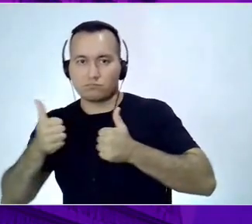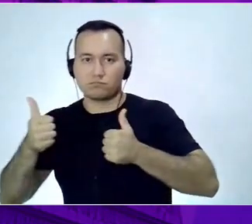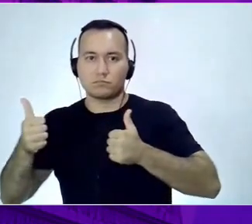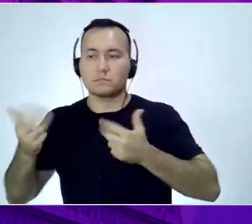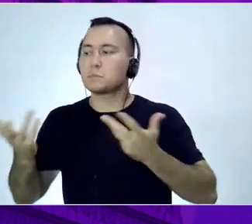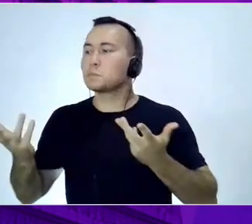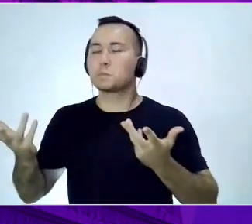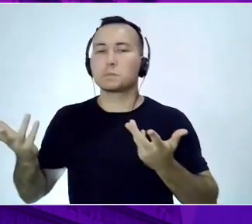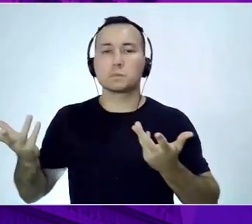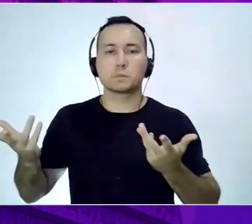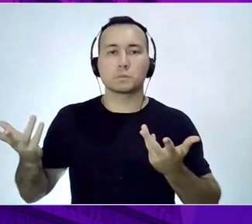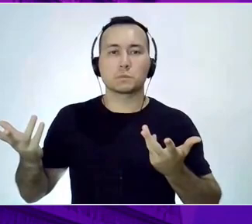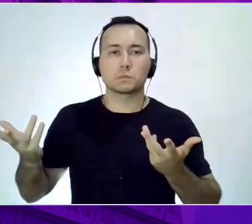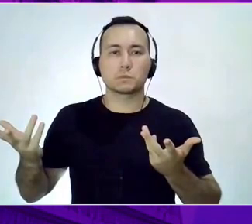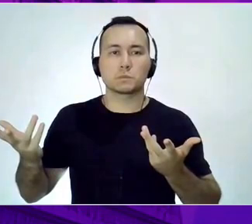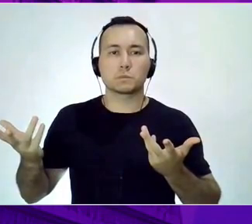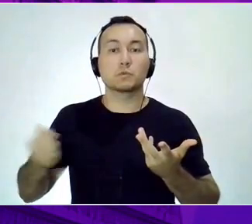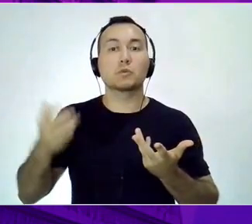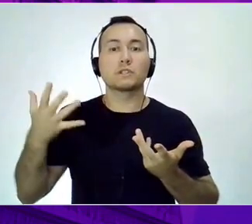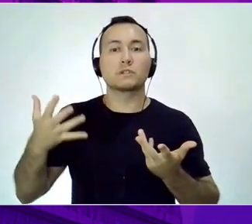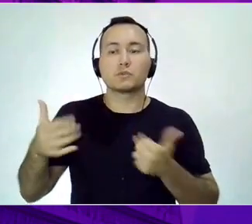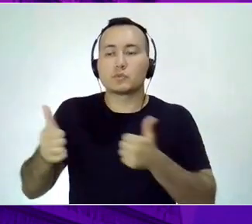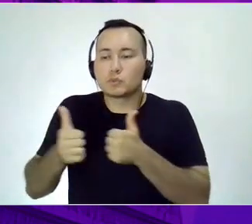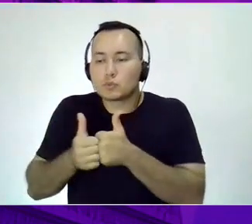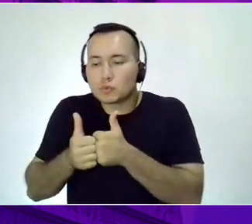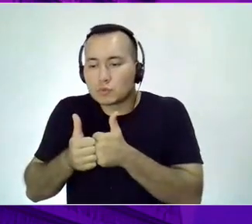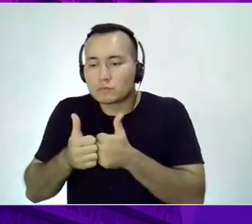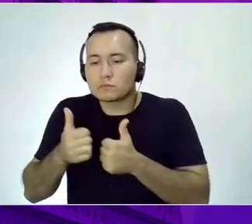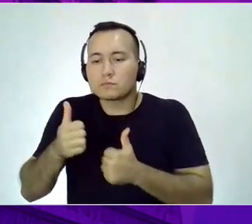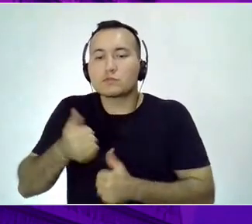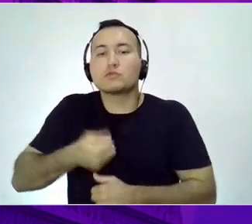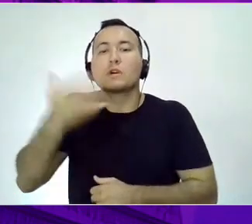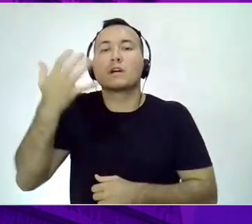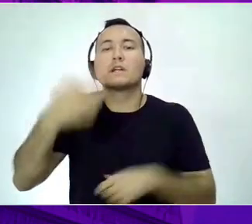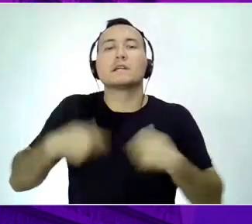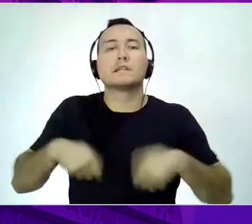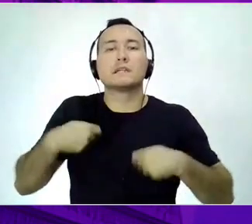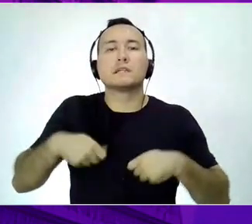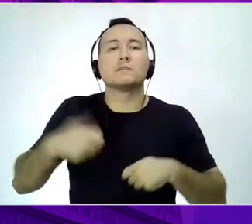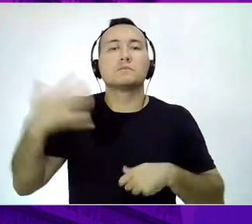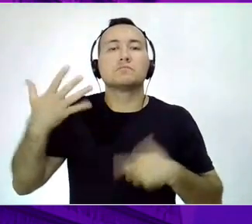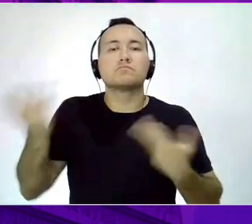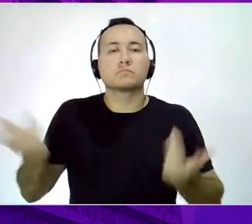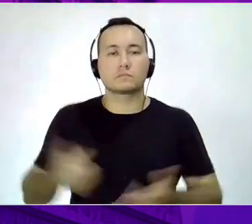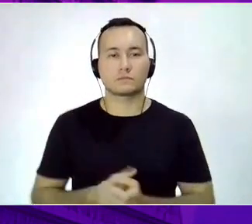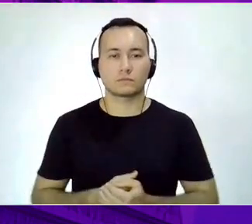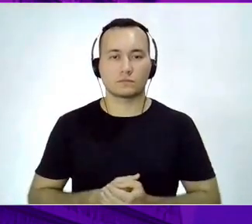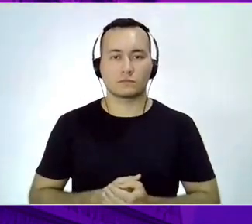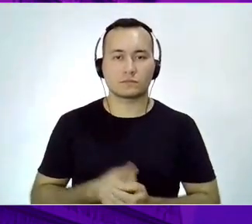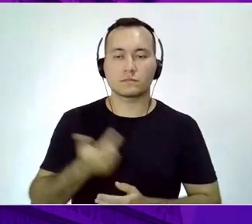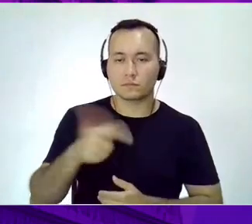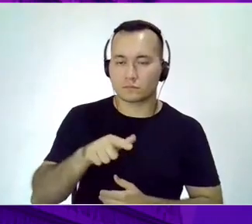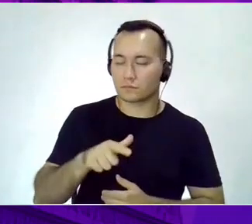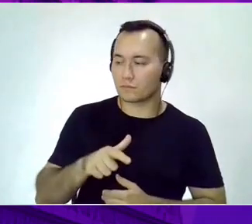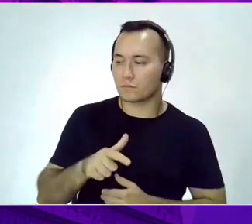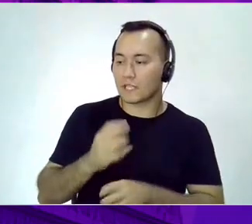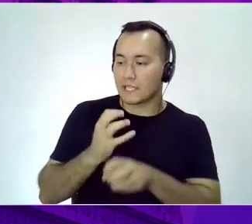que é um resultado similar? Precisa ser definido, sim, mas a